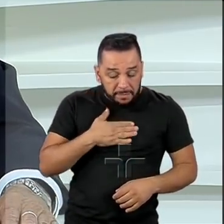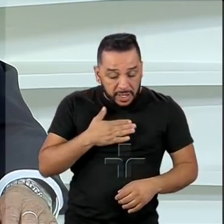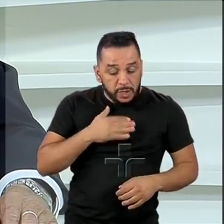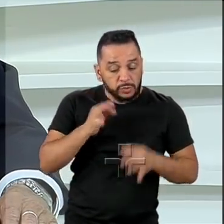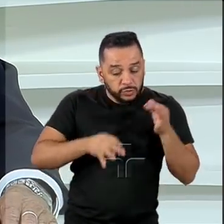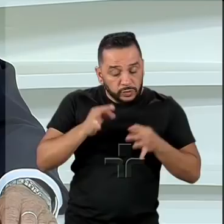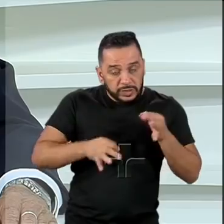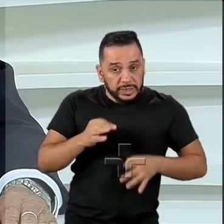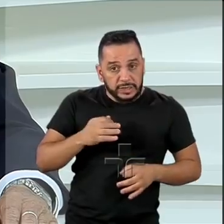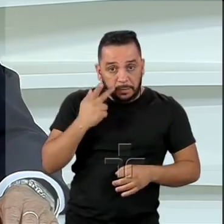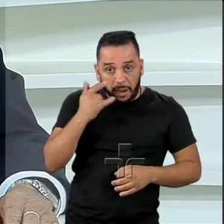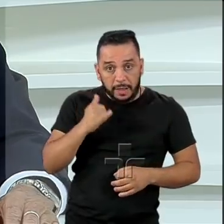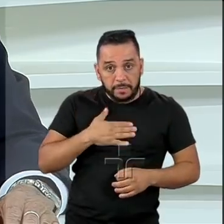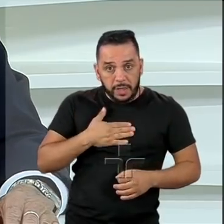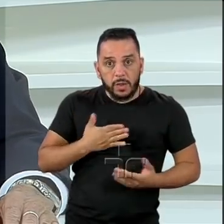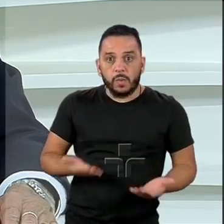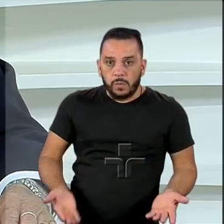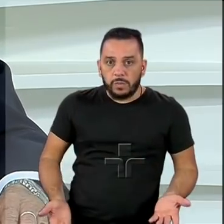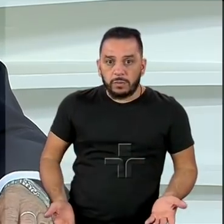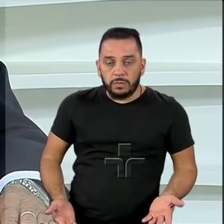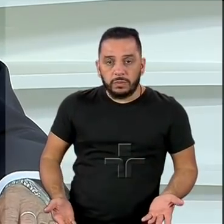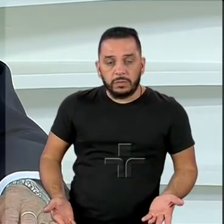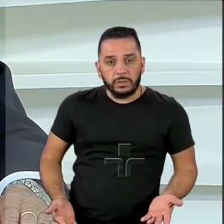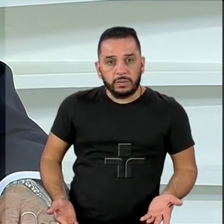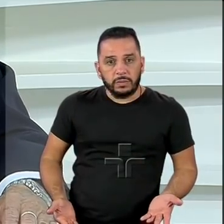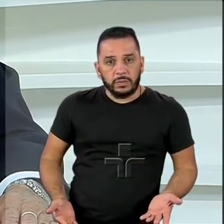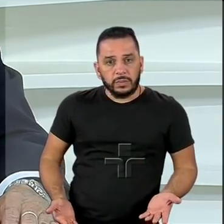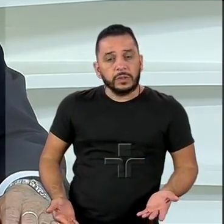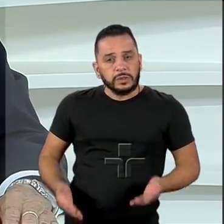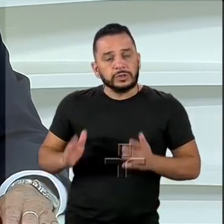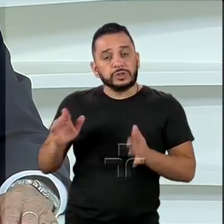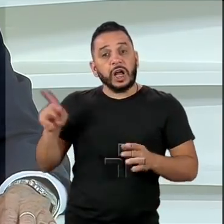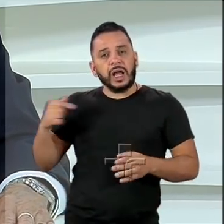juiz fala nos autos e não no corredor.